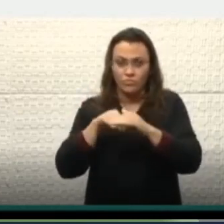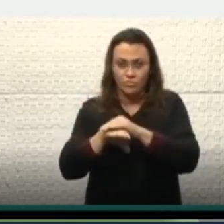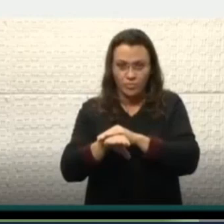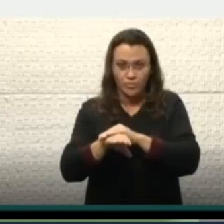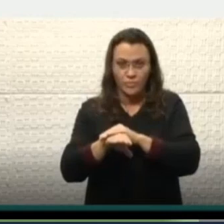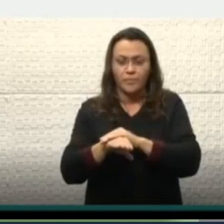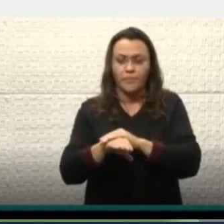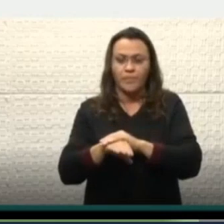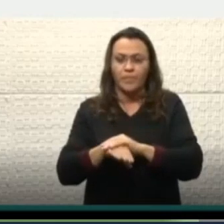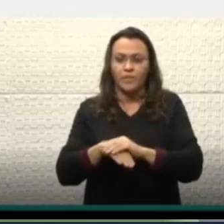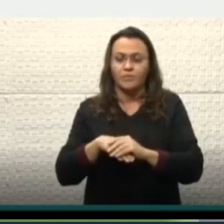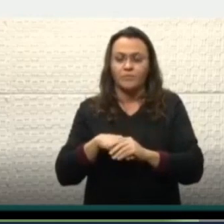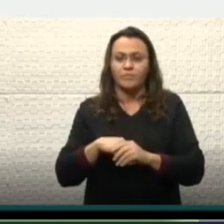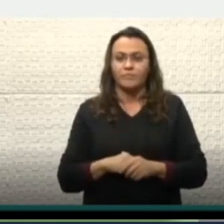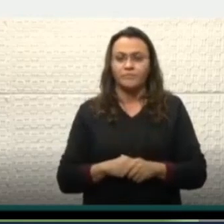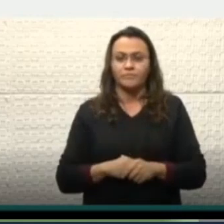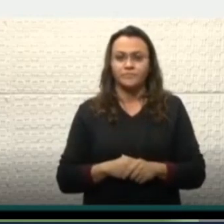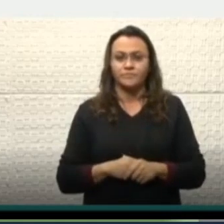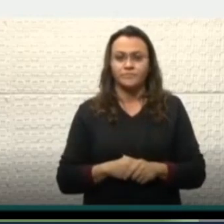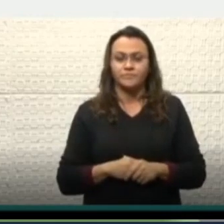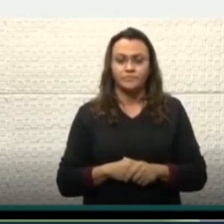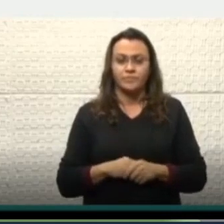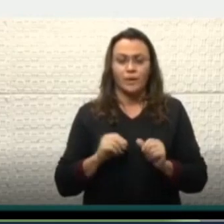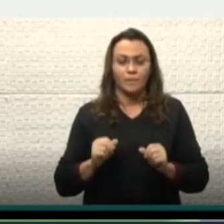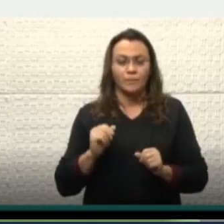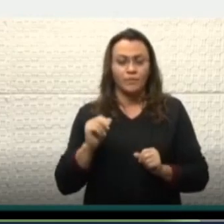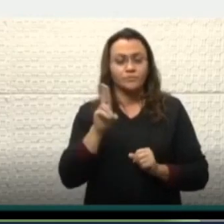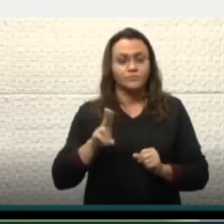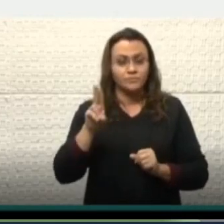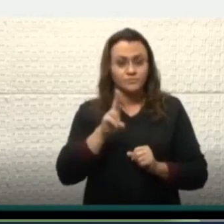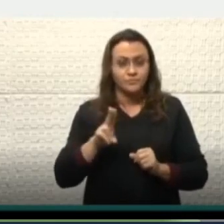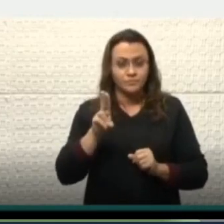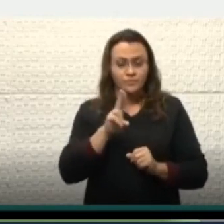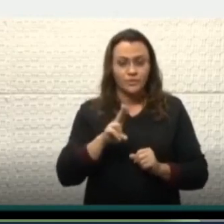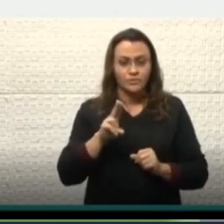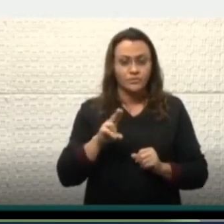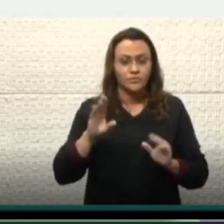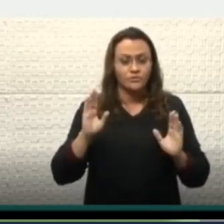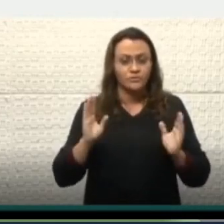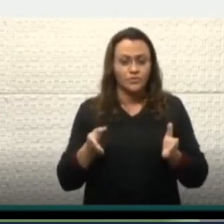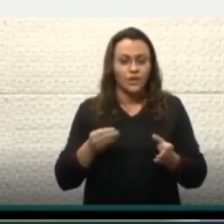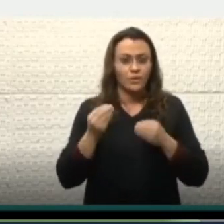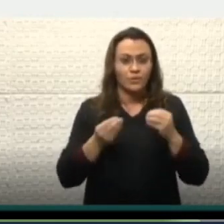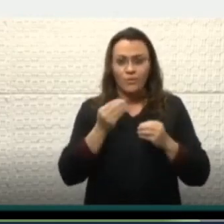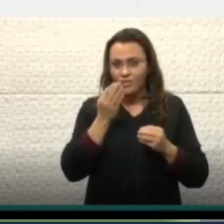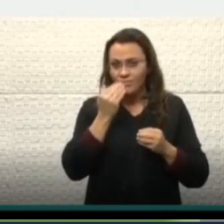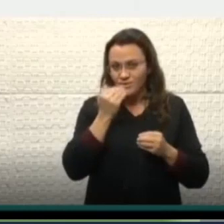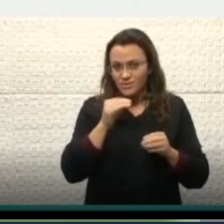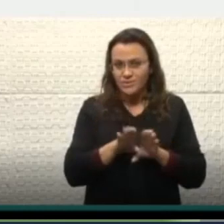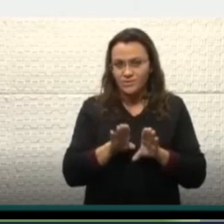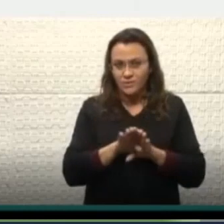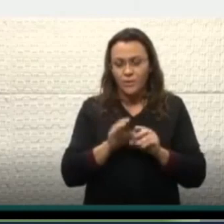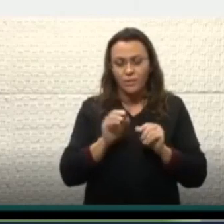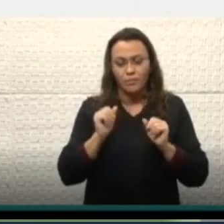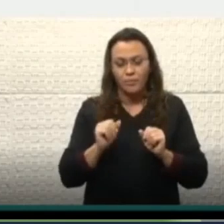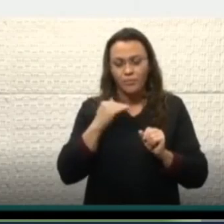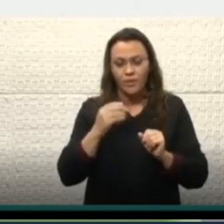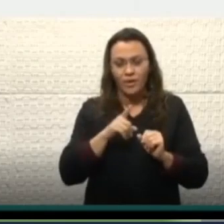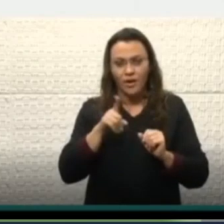ele consegue chegar até esse composto que ele pode utilizar, então ele busca alimentação, e aí ele pode chegar nesse